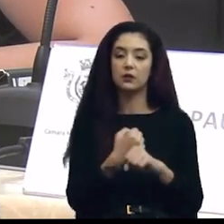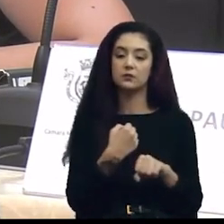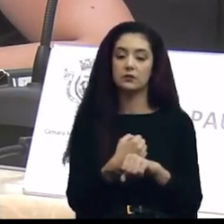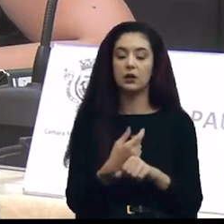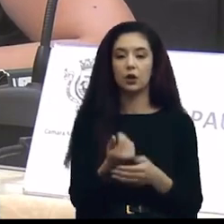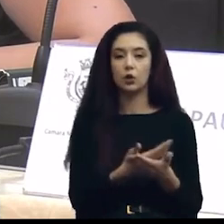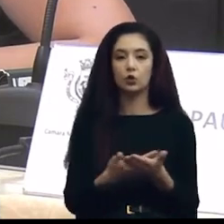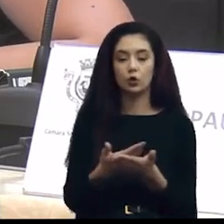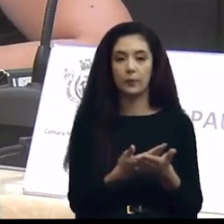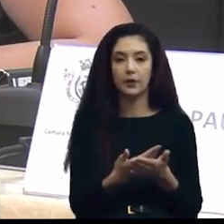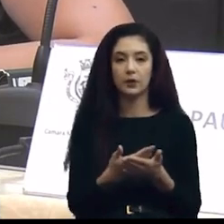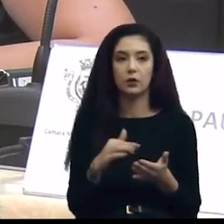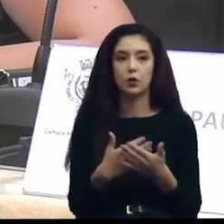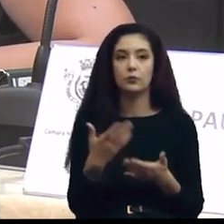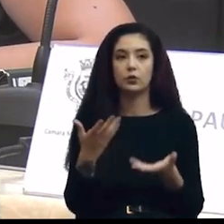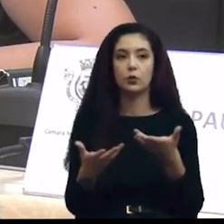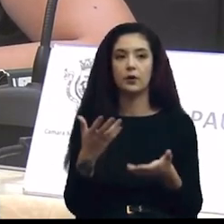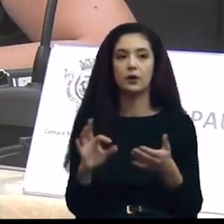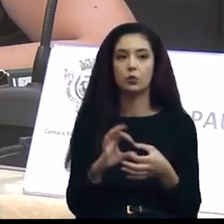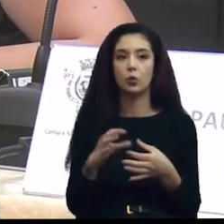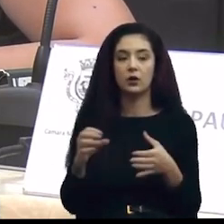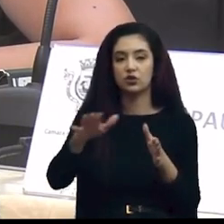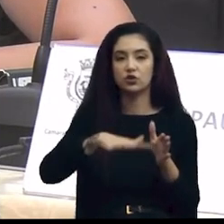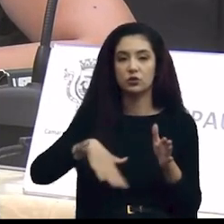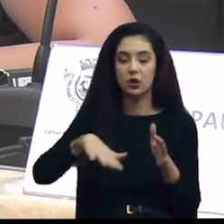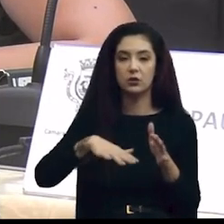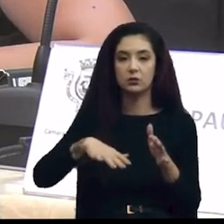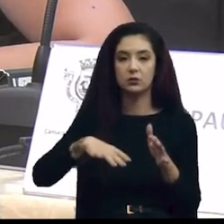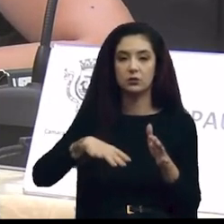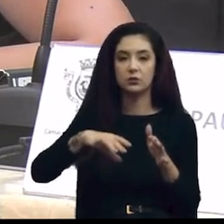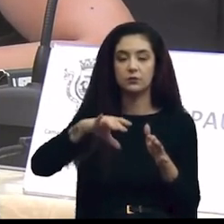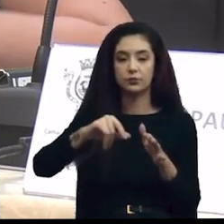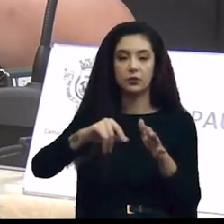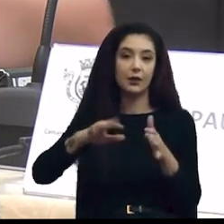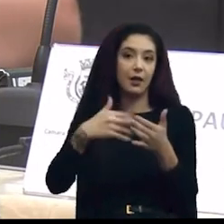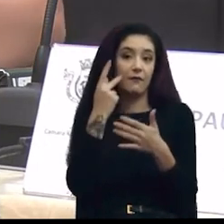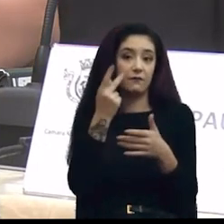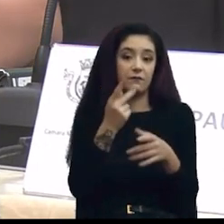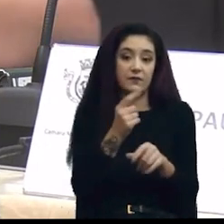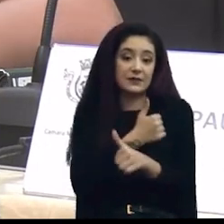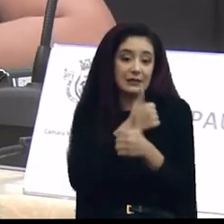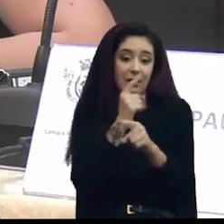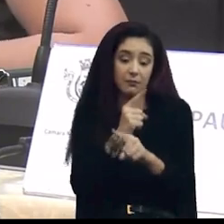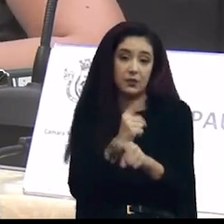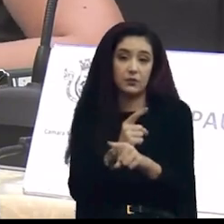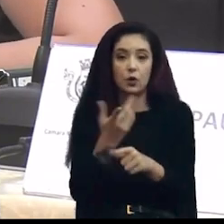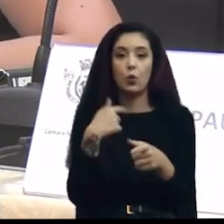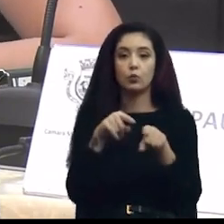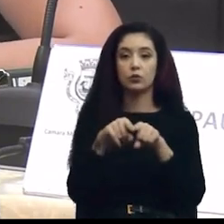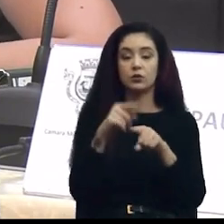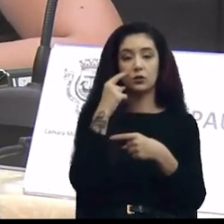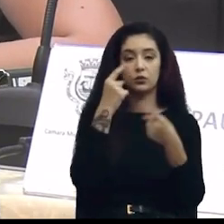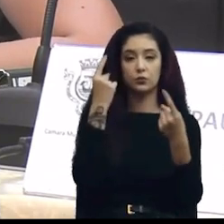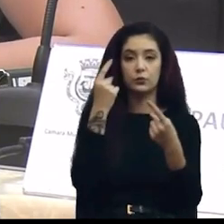atrai tanta gente, como pela sua escala local, que condiciona todas estas pessoas a coexistir na mesma cidade. E, por isso, políticas